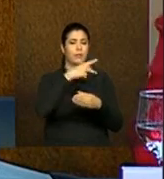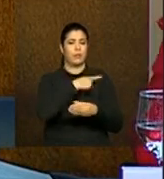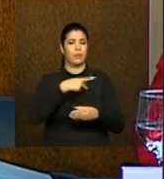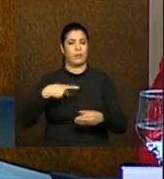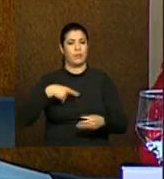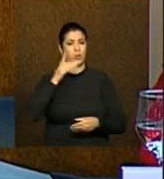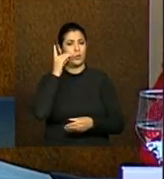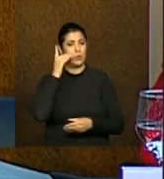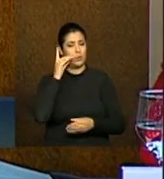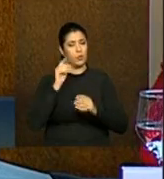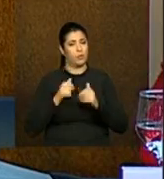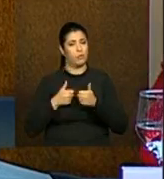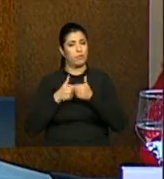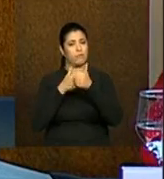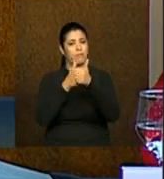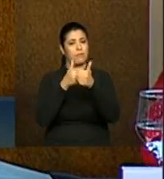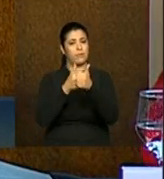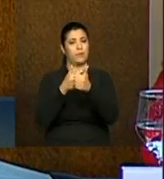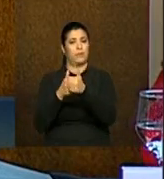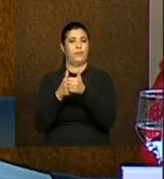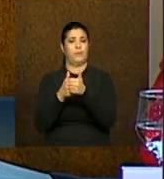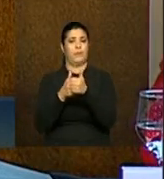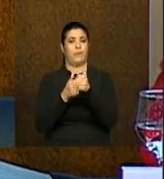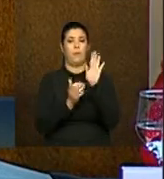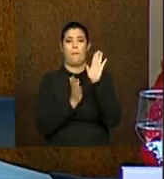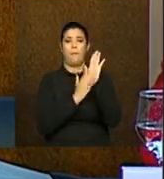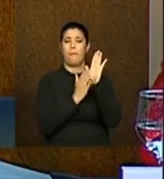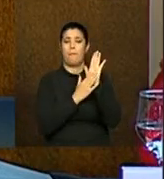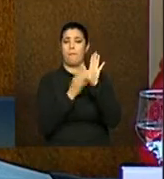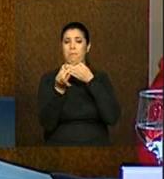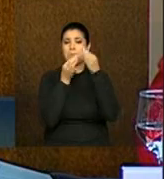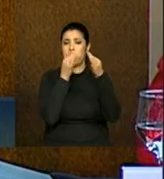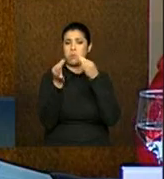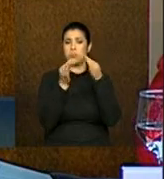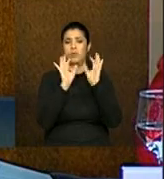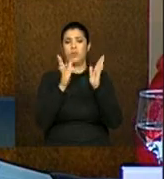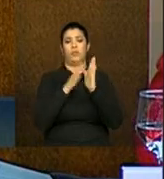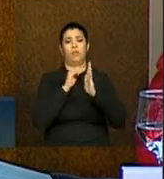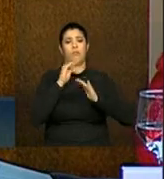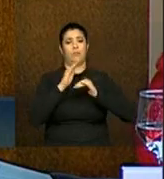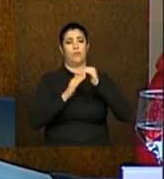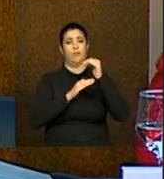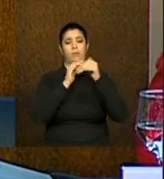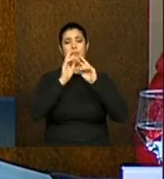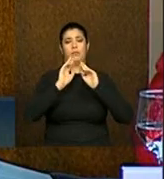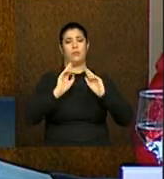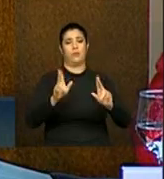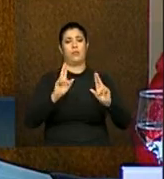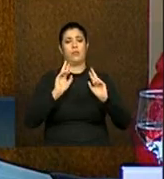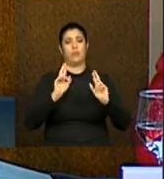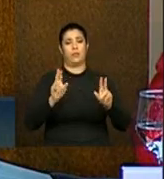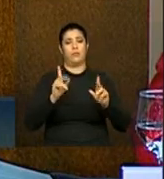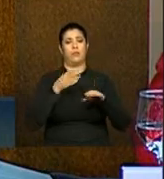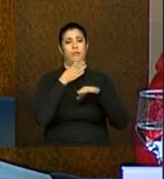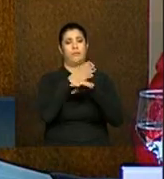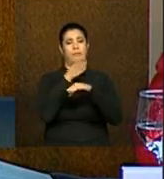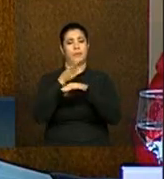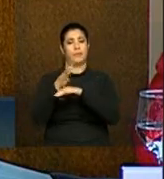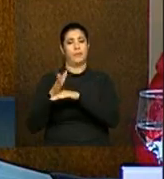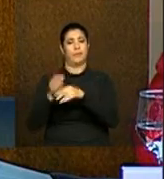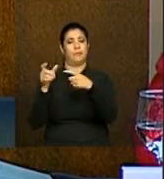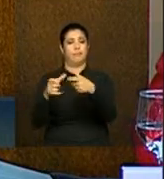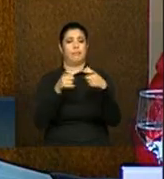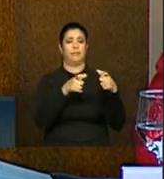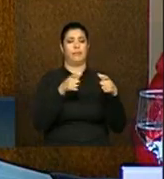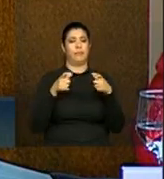aproximar as propostas, proposições que foram construídas nos diversos espaços de participação